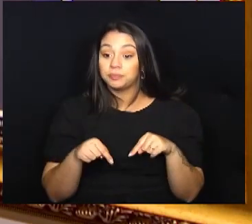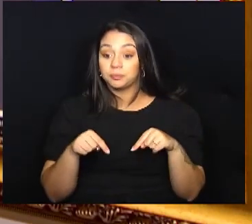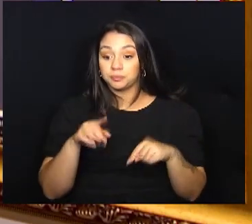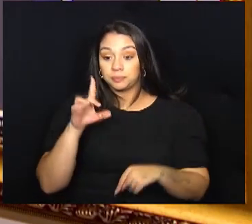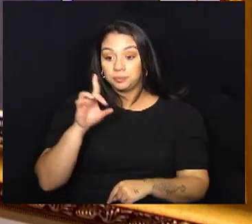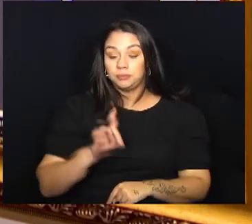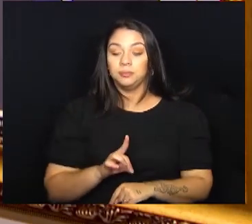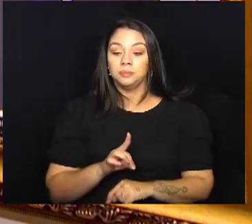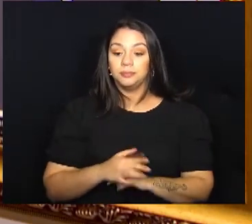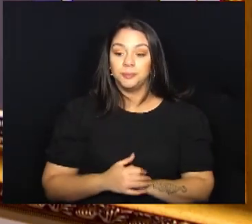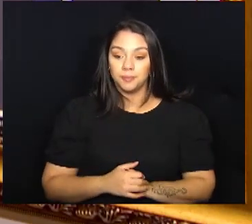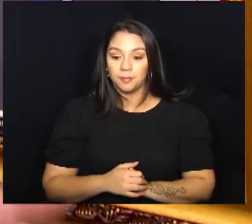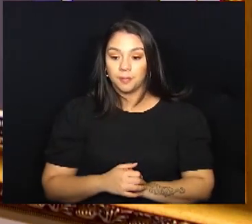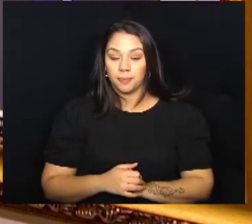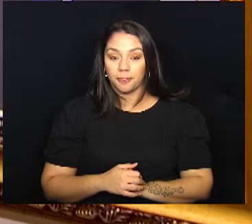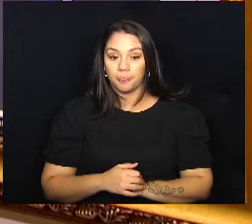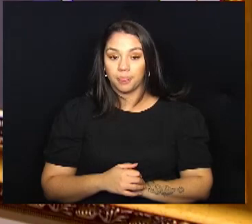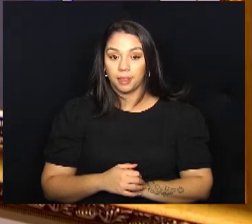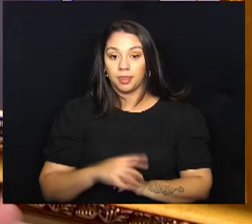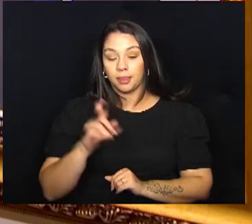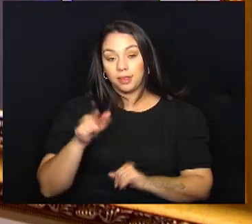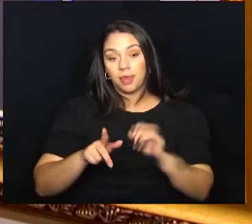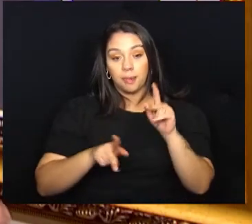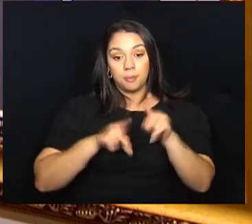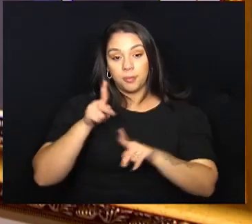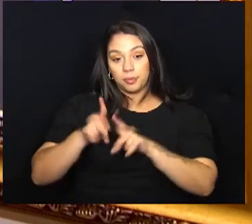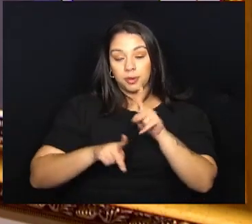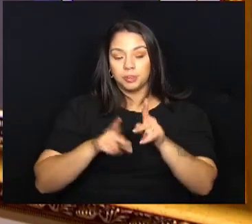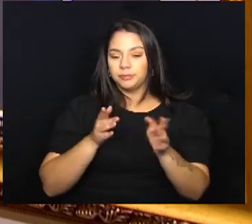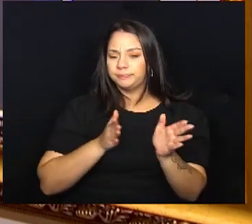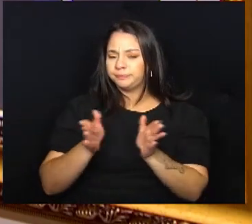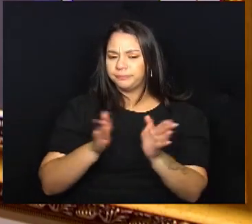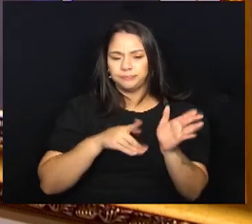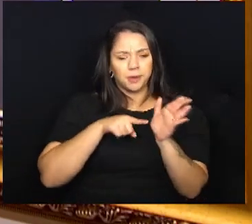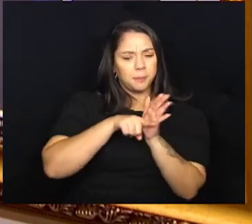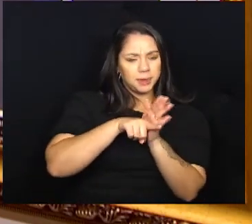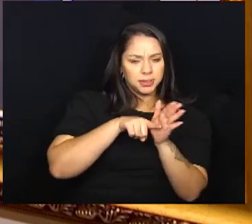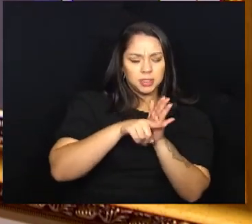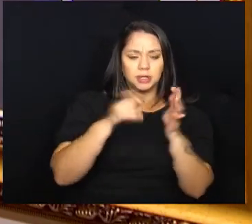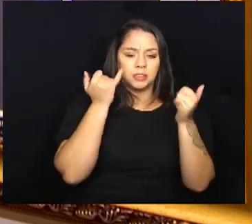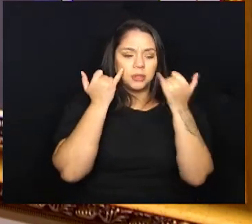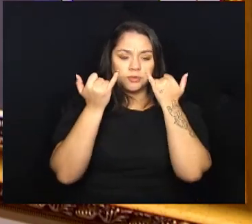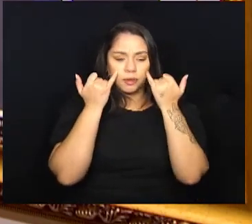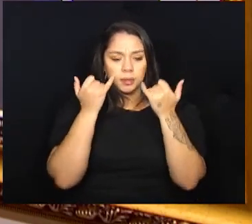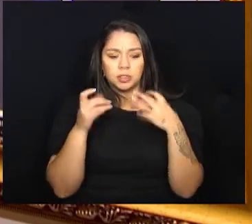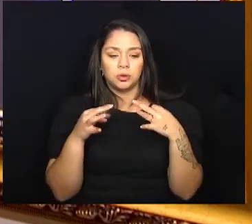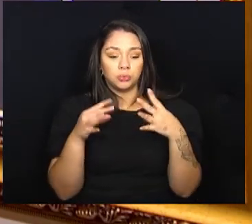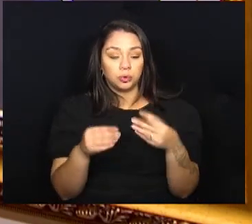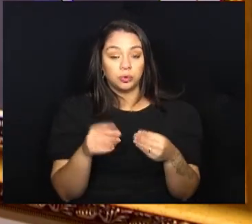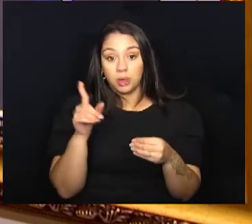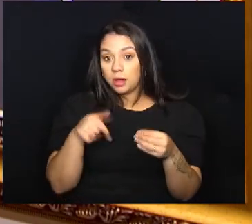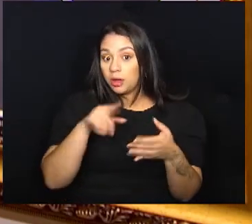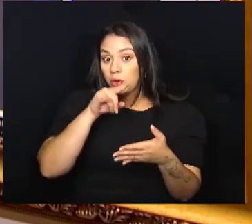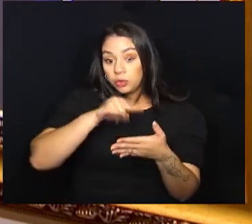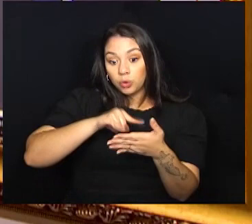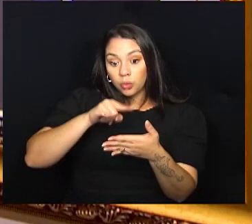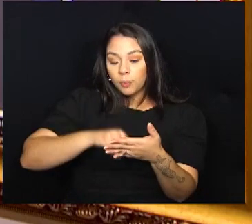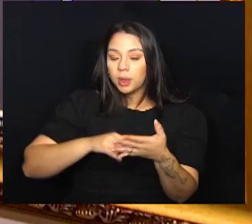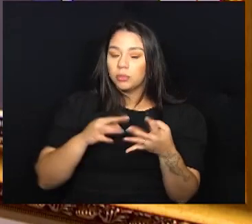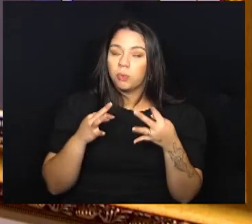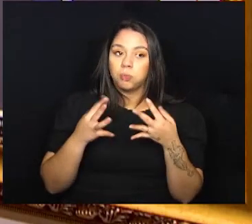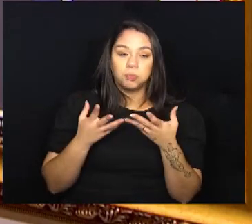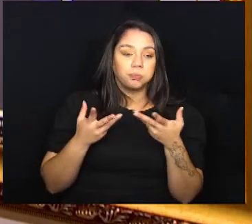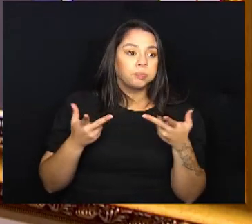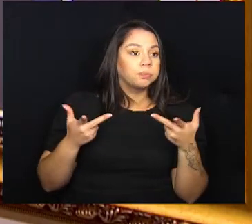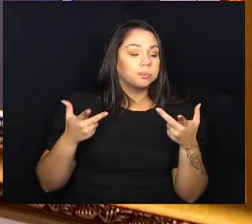diretoria, deixar que a população tenha acesso para pesquisas, para informações e tal, em toda uma documentação preciosíssima